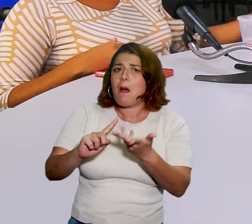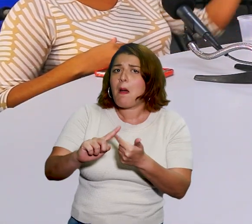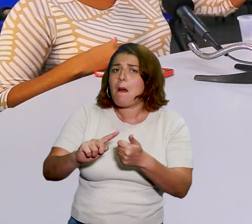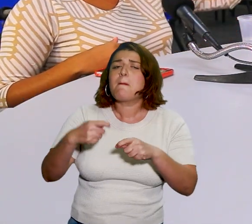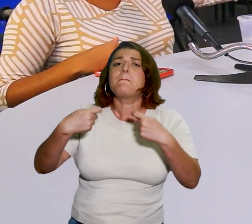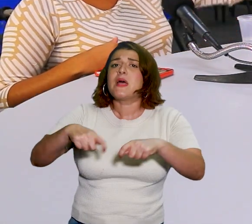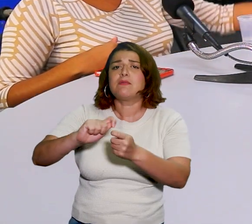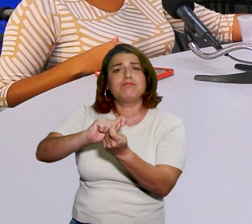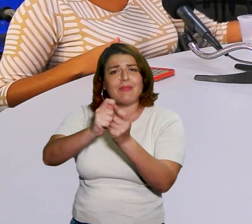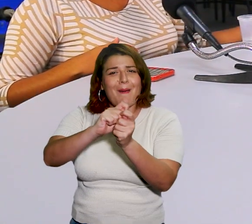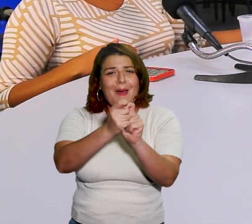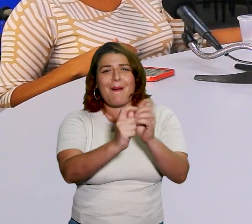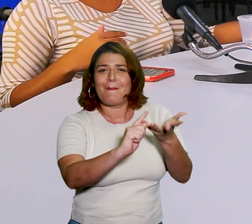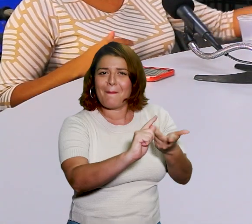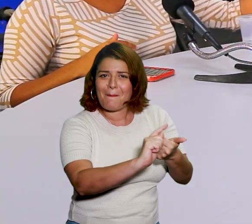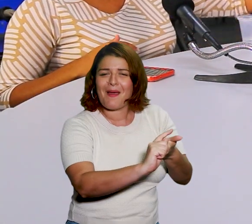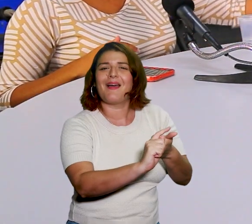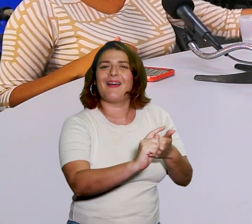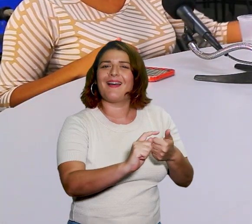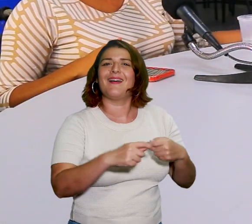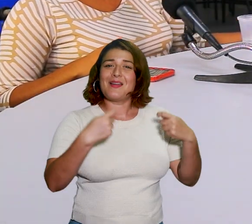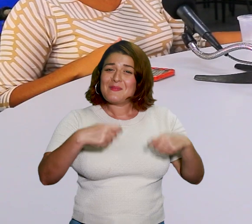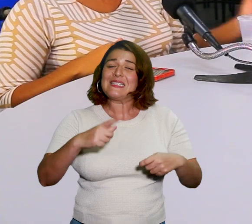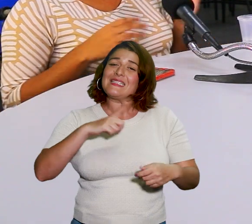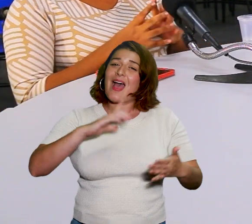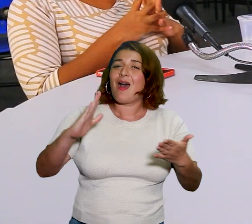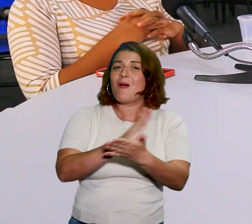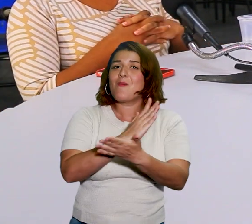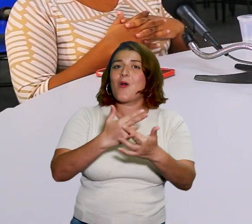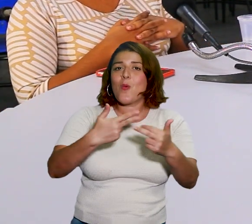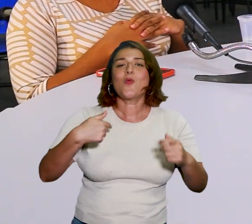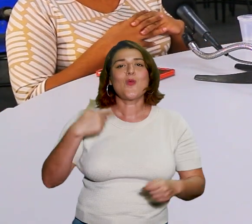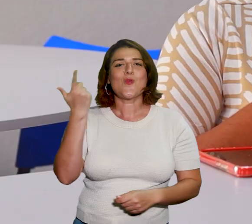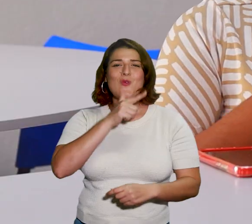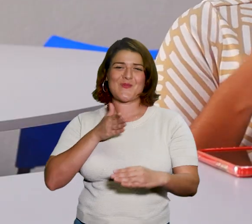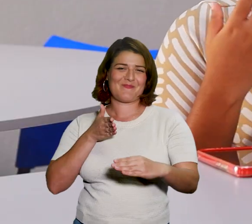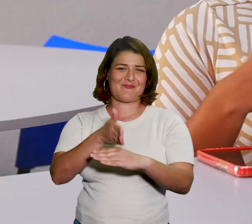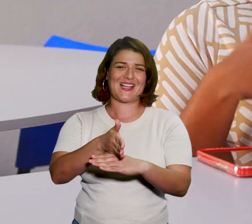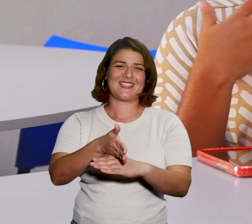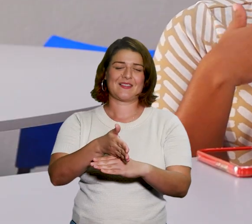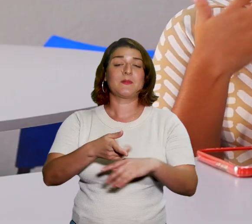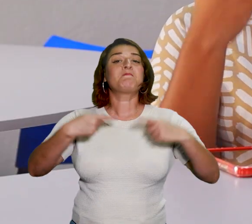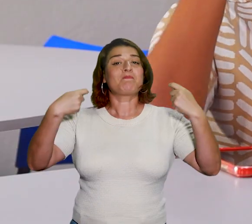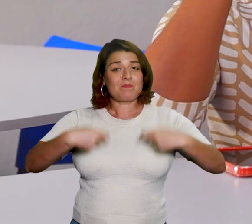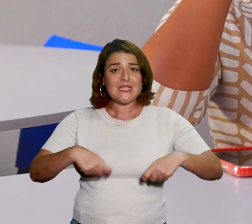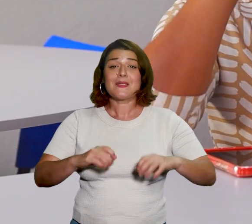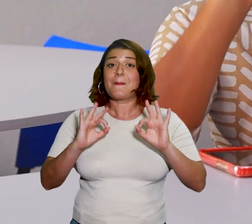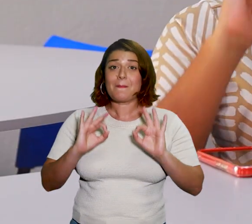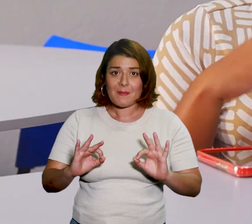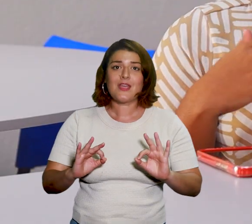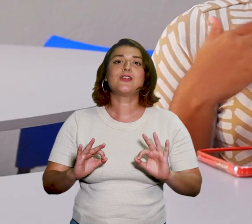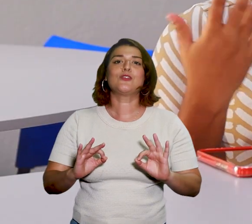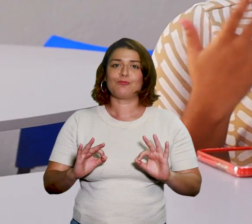poder participar eu preciso fazer isso, eu preciso que tenham determinadas coisas para que eu consiga participar. Então, tipo, é preciso, real,